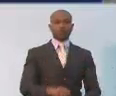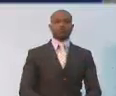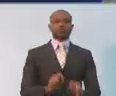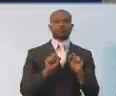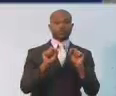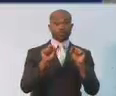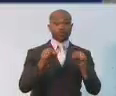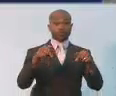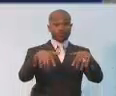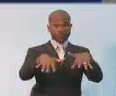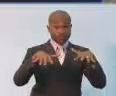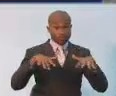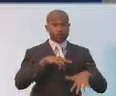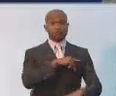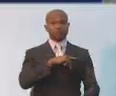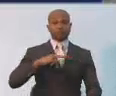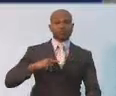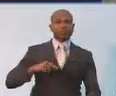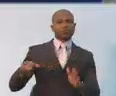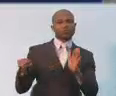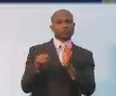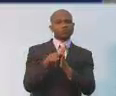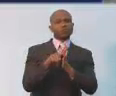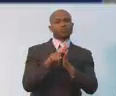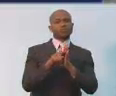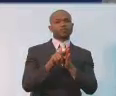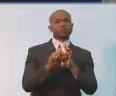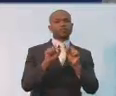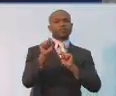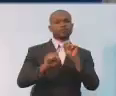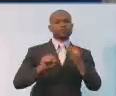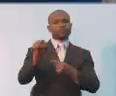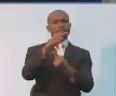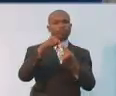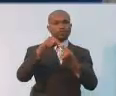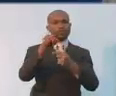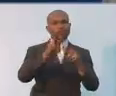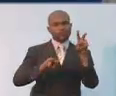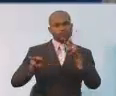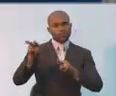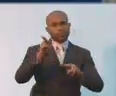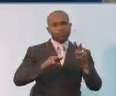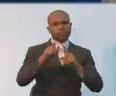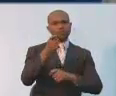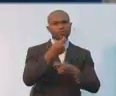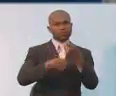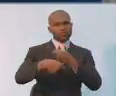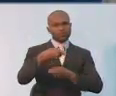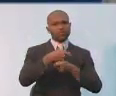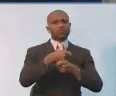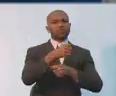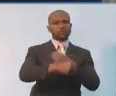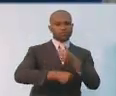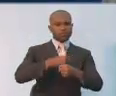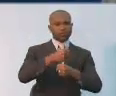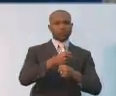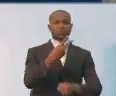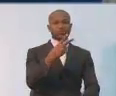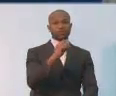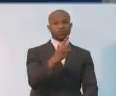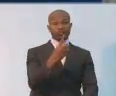com esta audiência pública ao processo de apreciação da peça orçamentária para o exercício